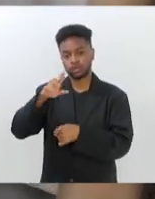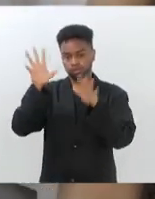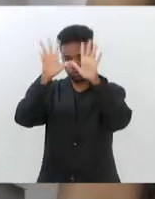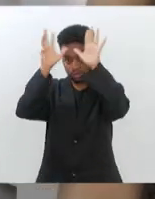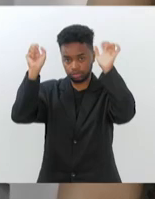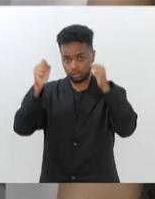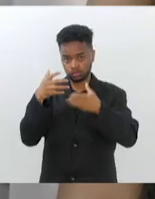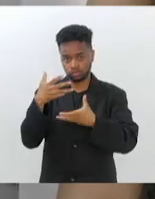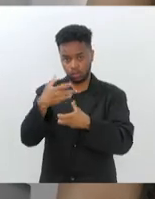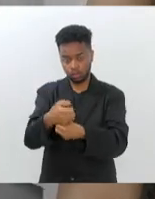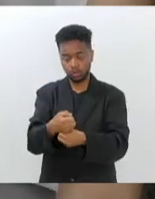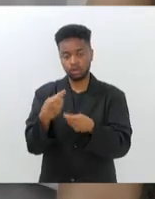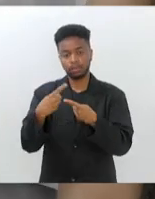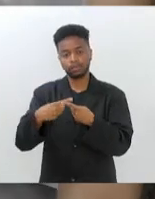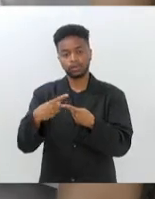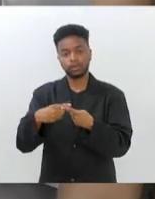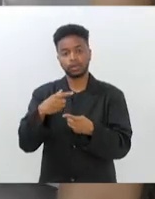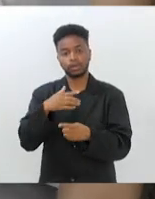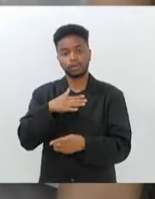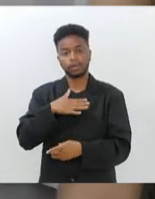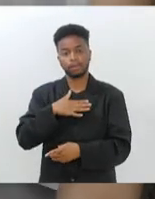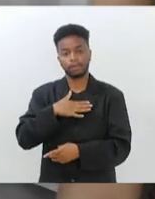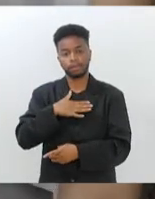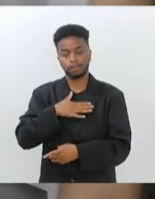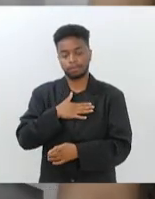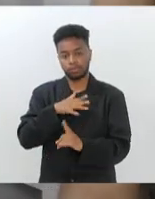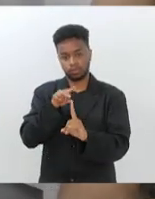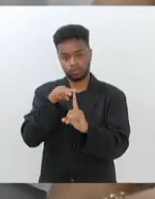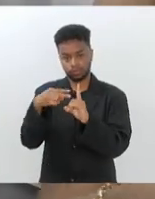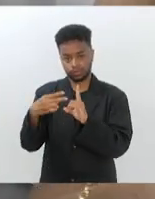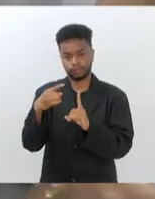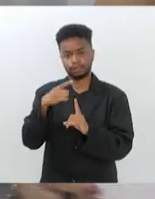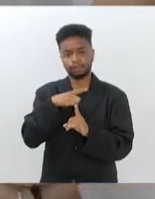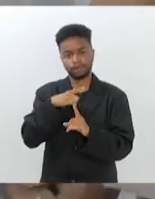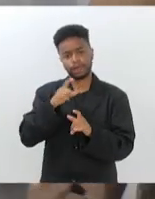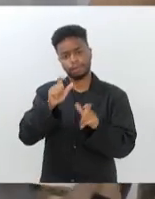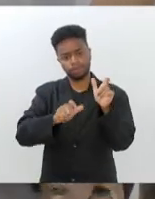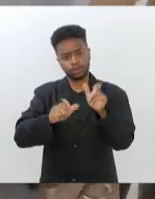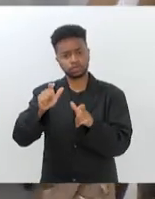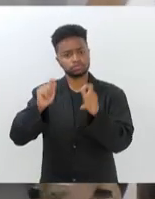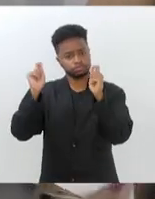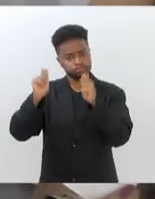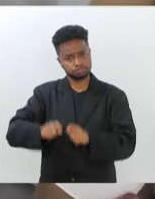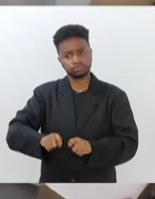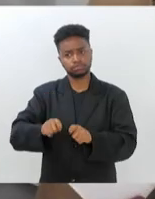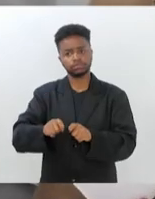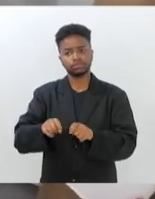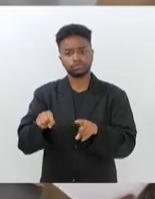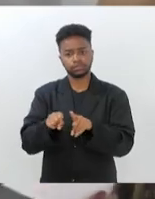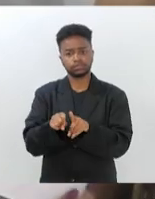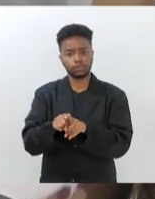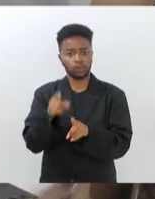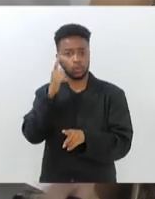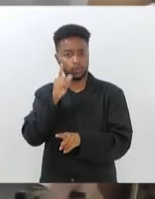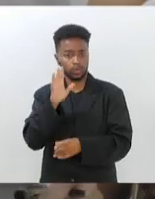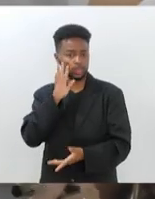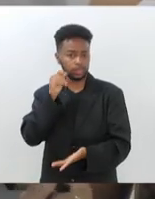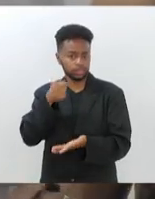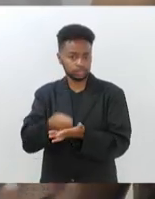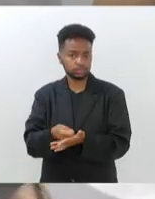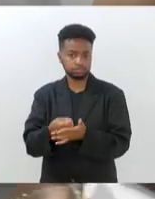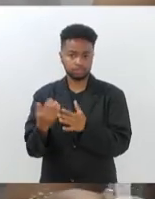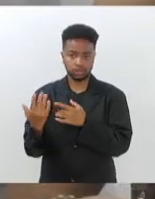entendo que lá há eh conselheiros muito capacitados para tomar essa para ajudar esta